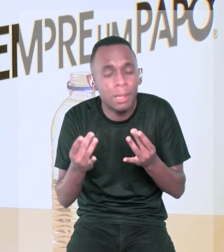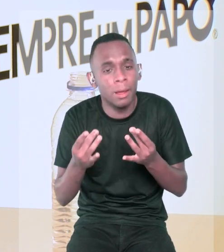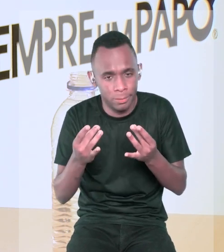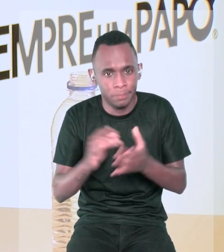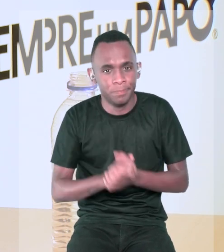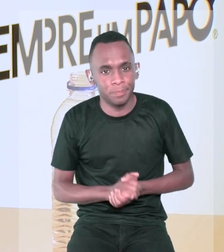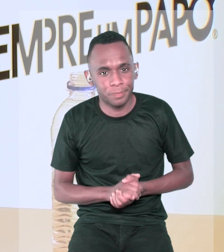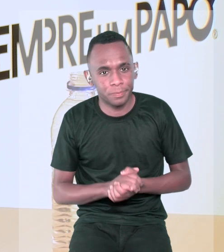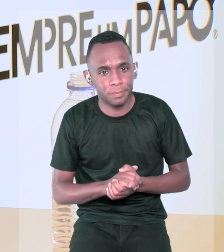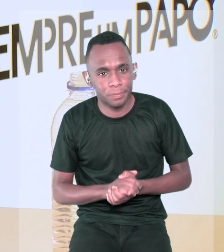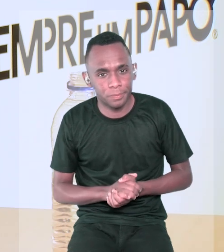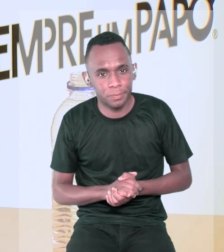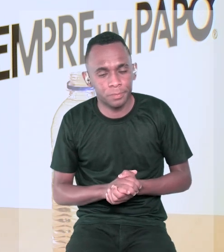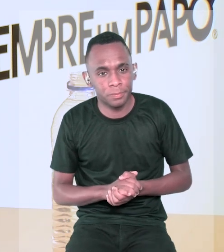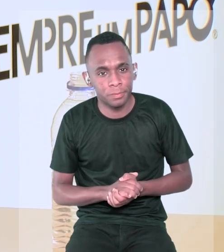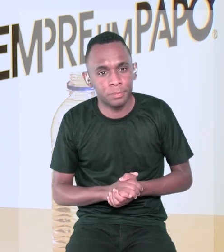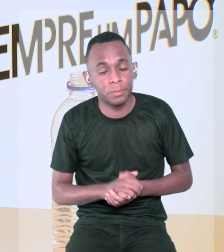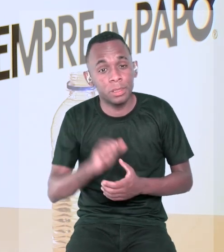uma fragilidade na força.